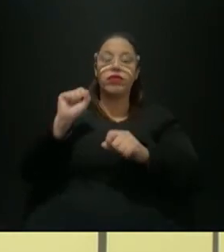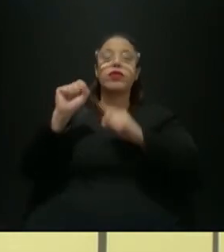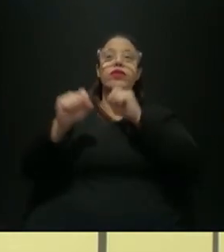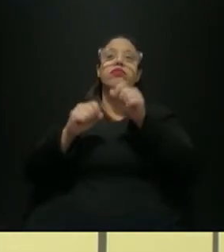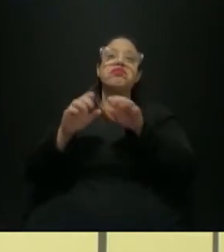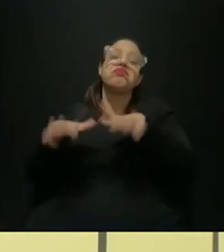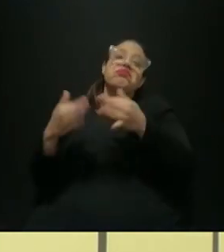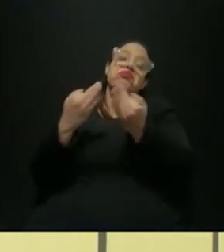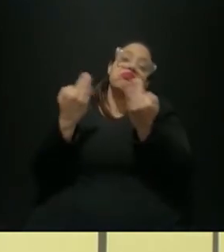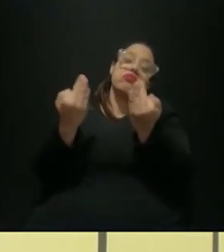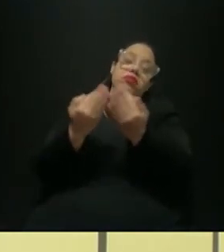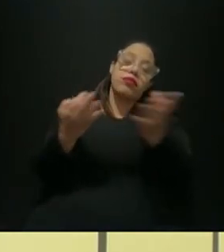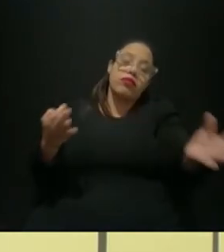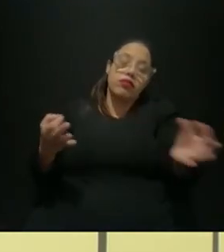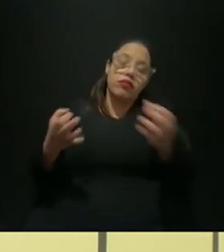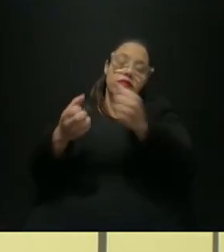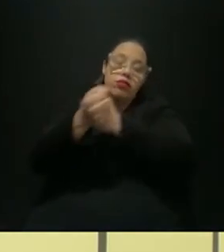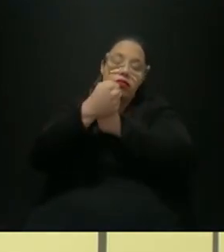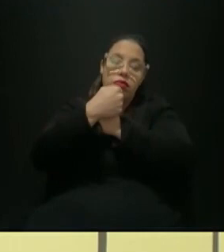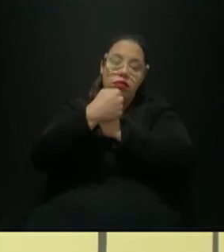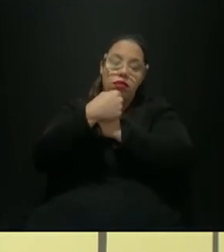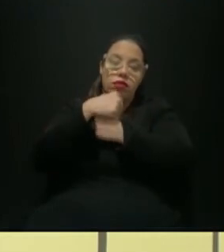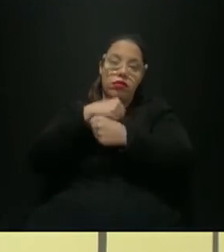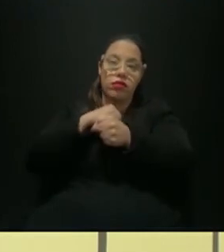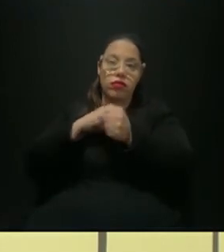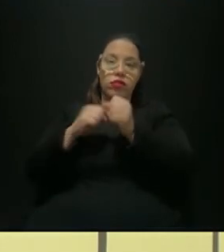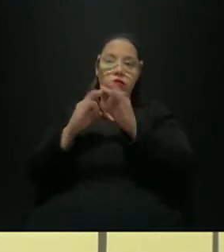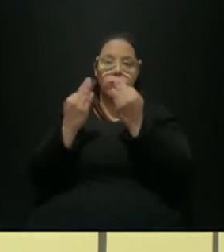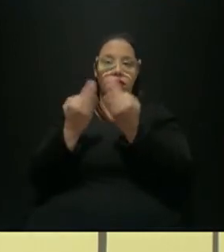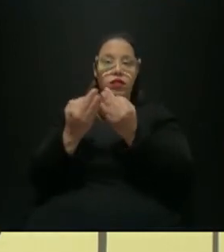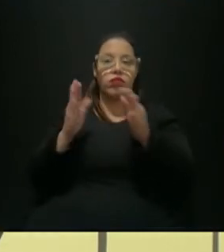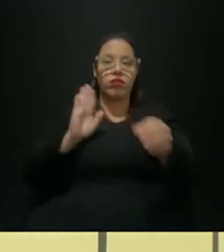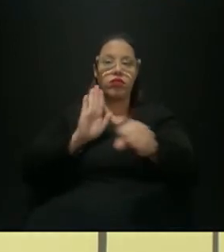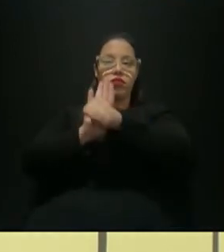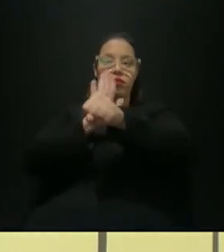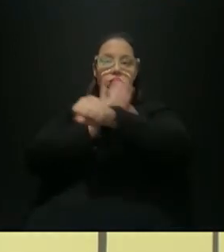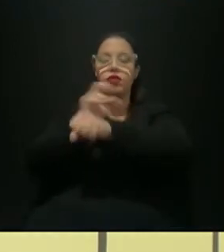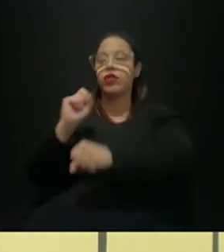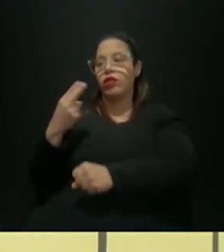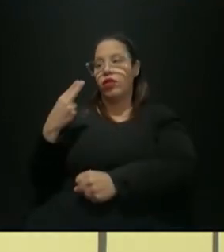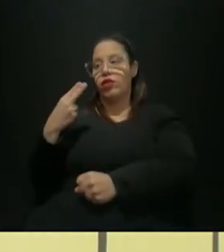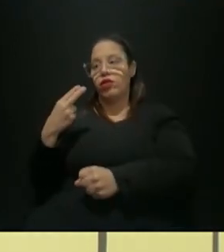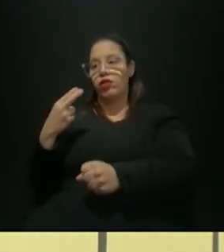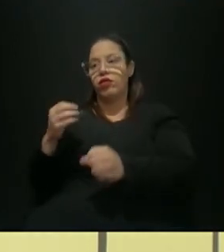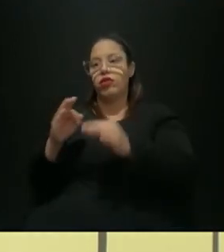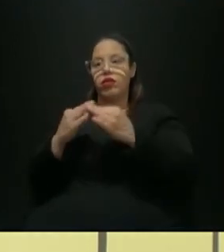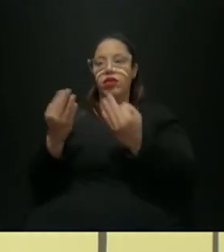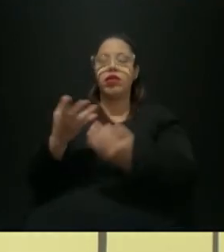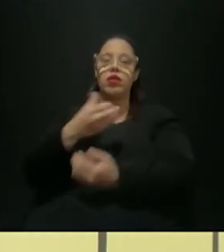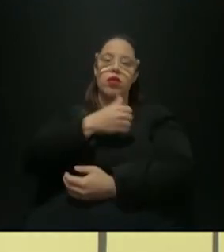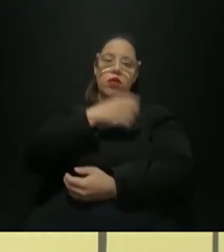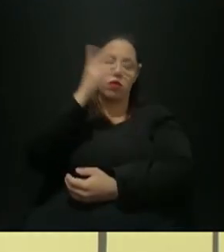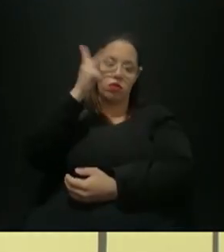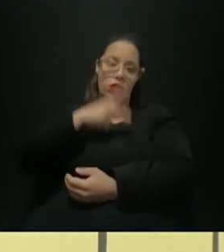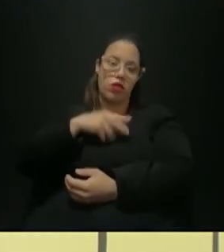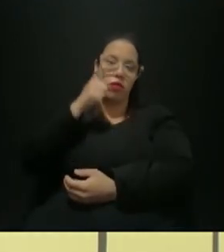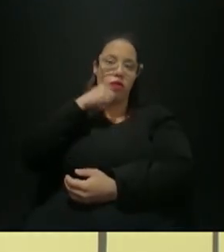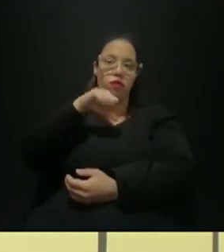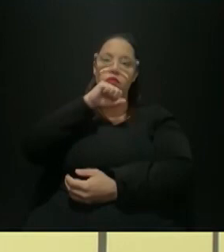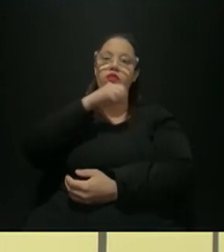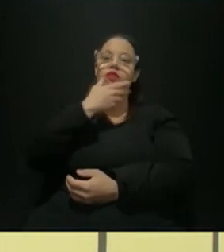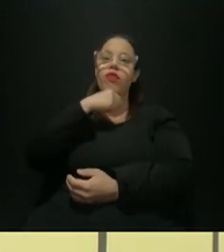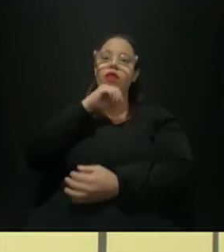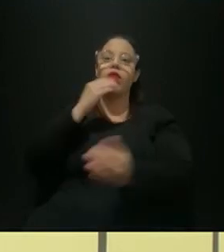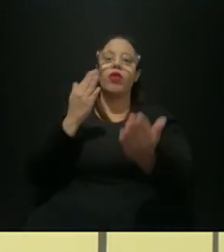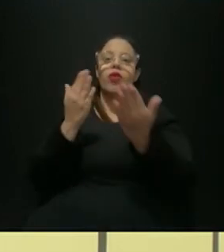famílias acolhedoras e que tiveram, então, cuidado em família, ou aquelas que viviam com os próprios pais, eles tinham um desenvolvimento compatível. Uau. Eles